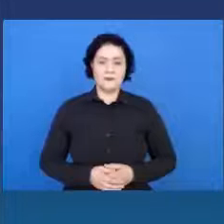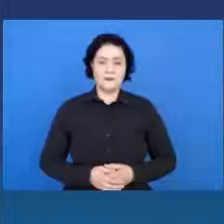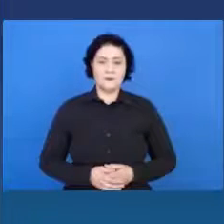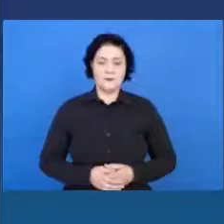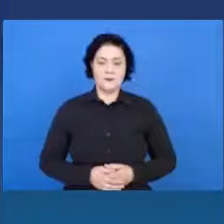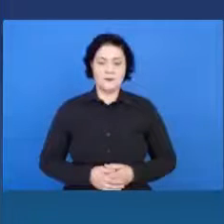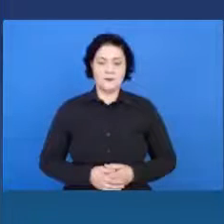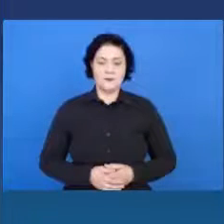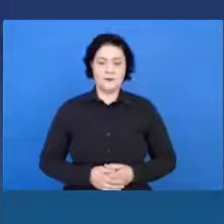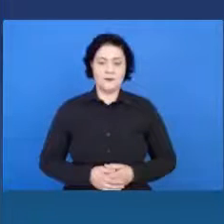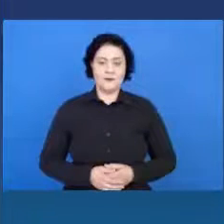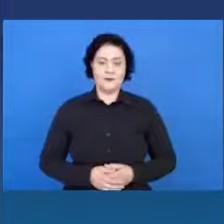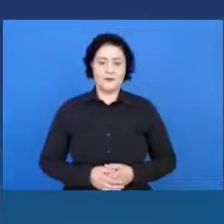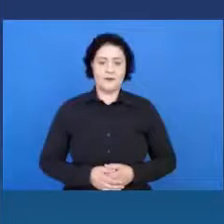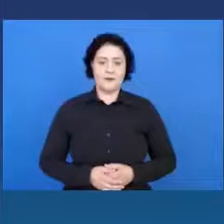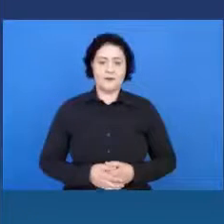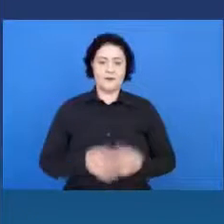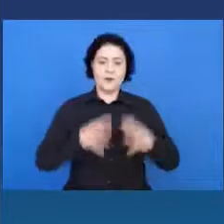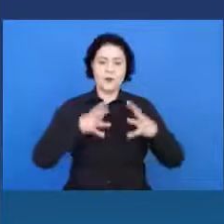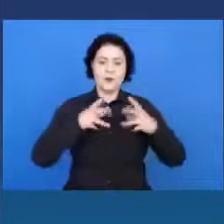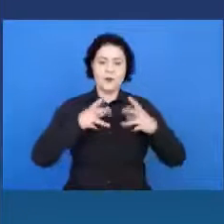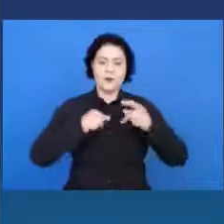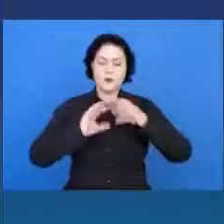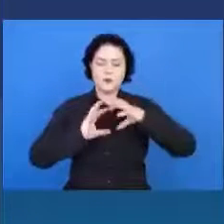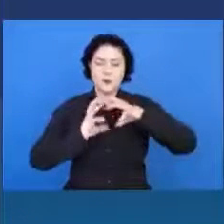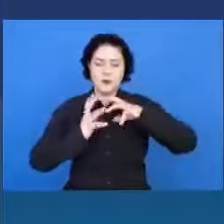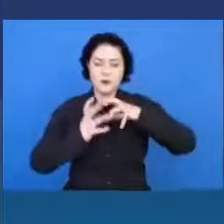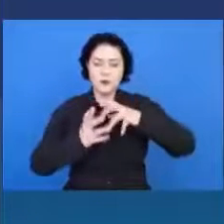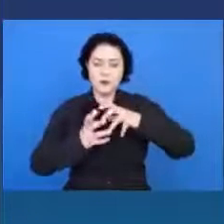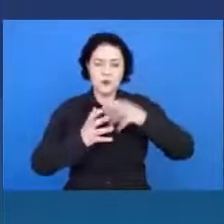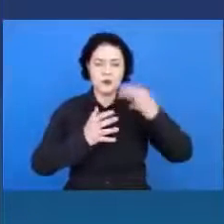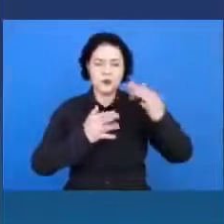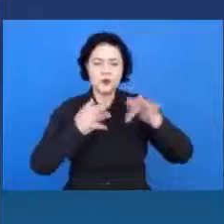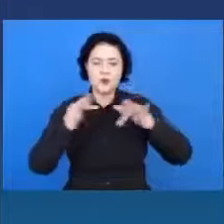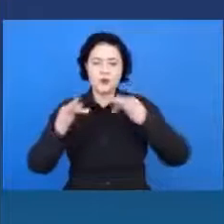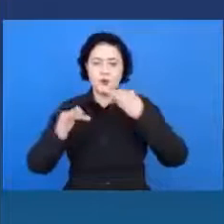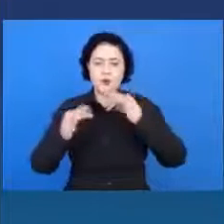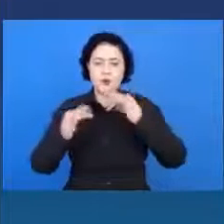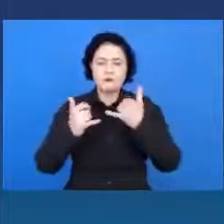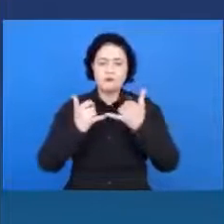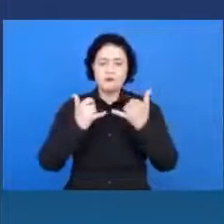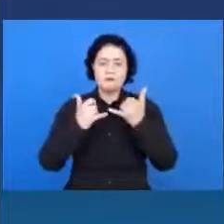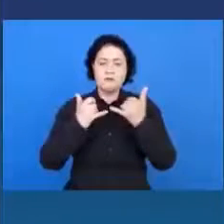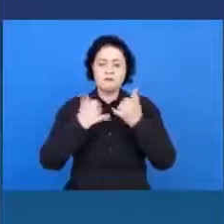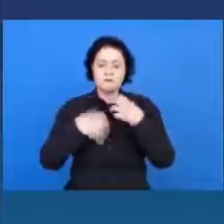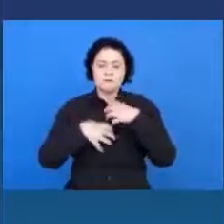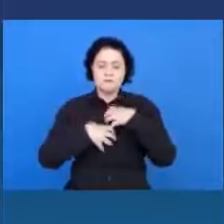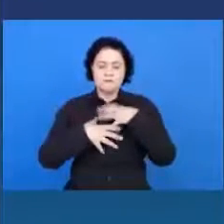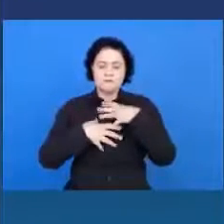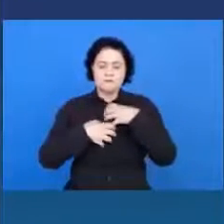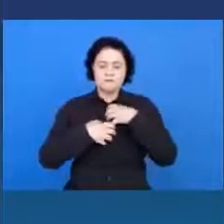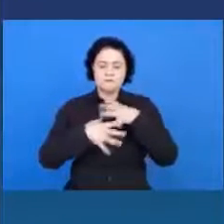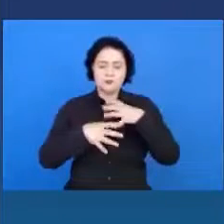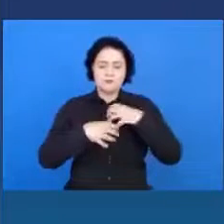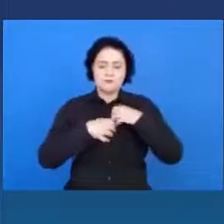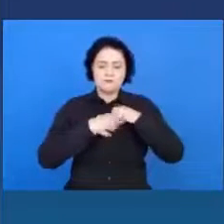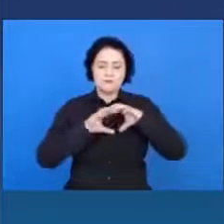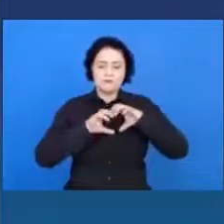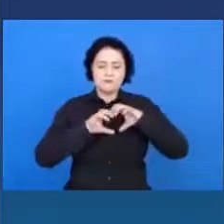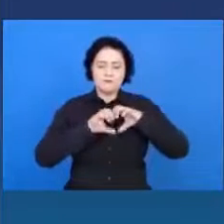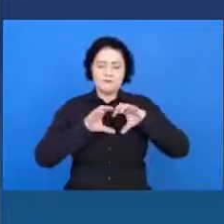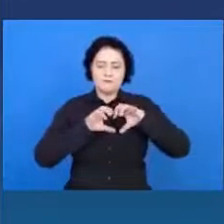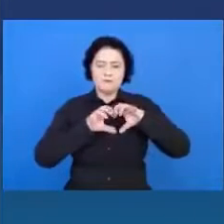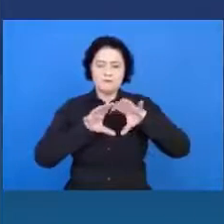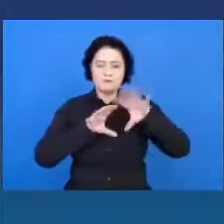quando o mundo gênio atormentado é como um soluço que escapa de nosso peito e busca o pai Celeste